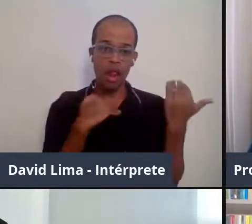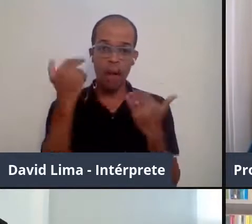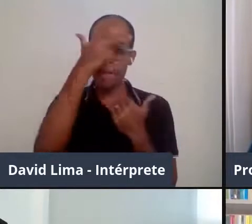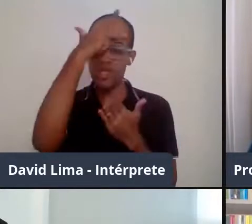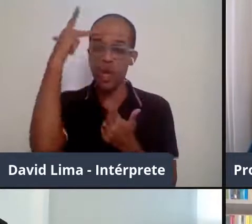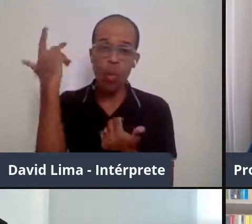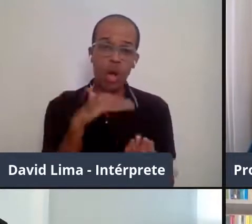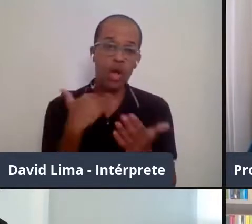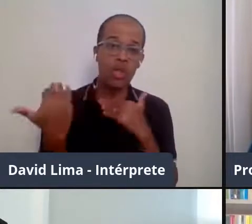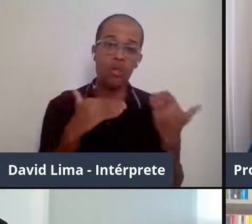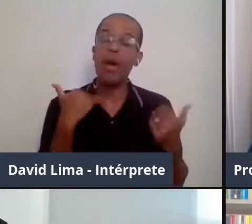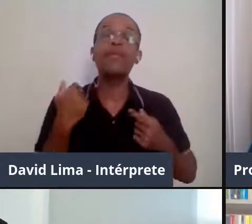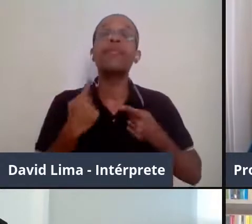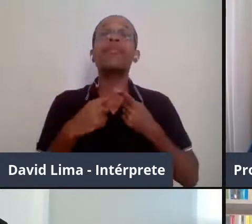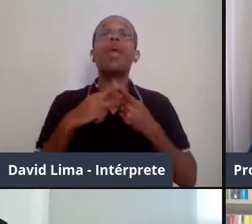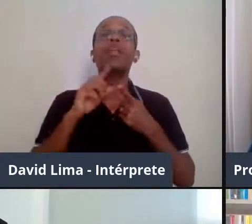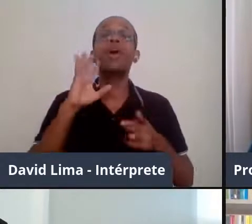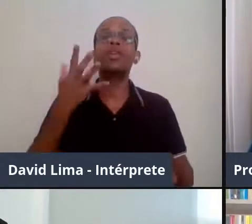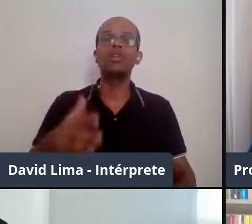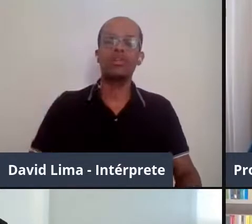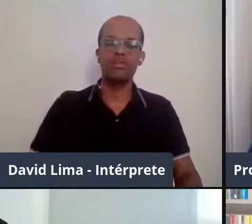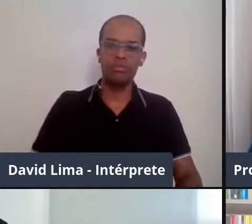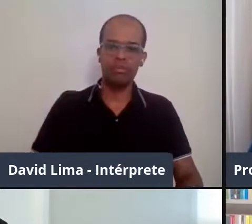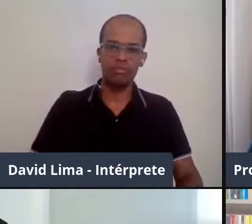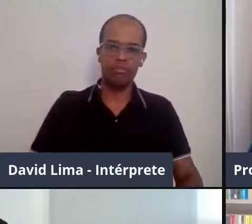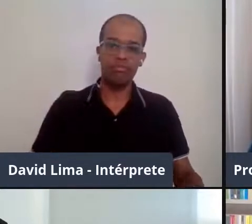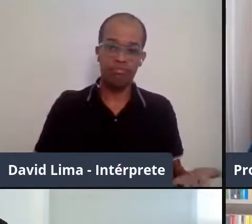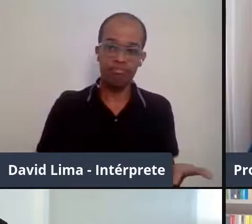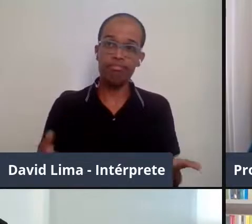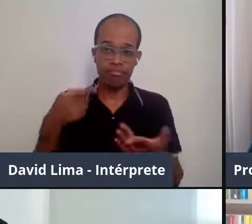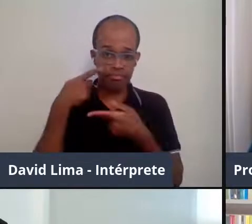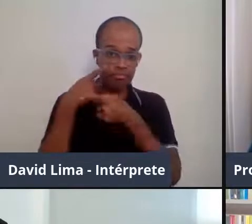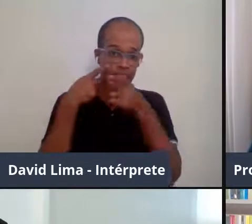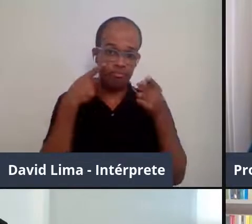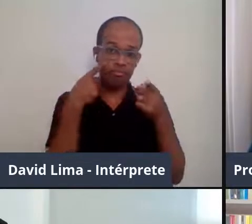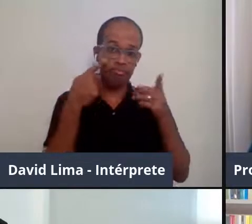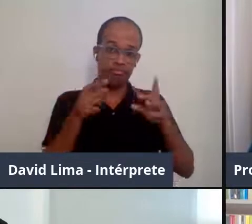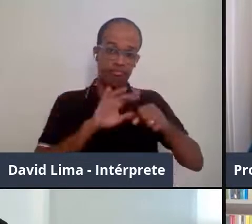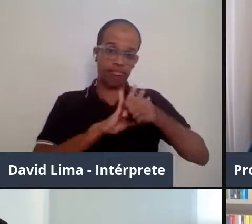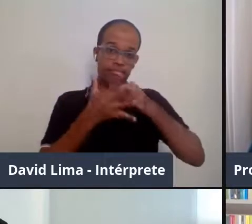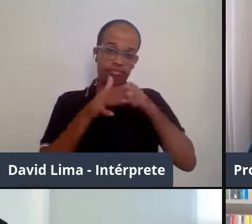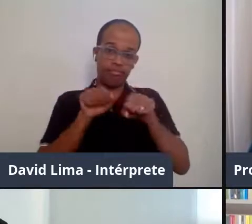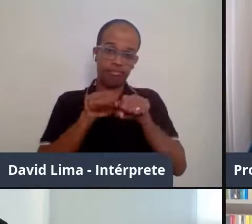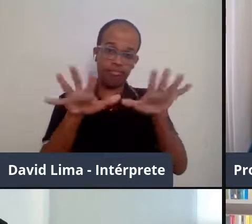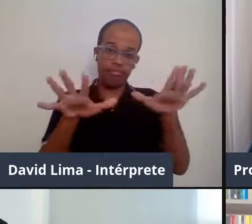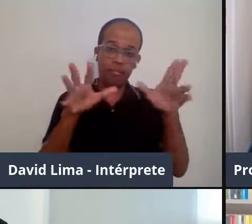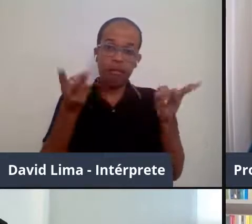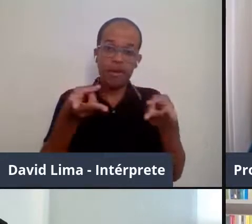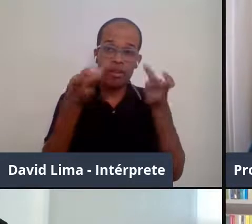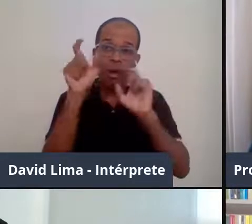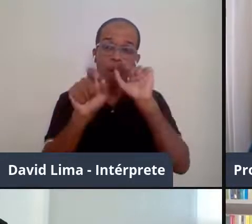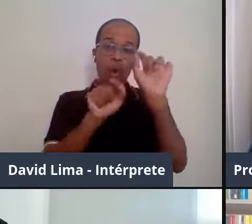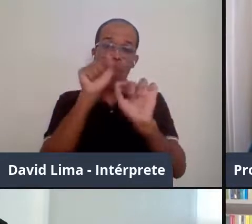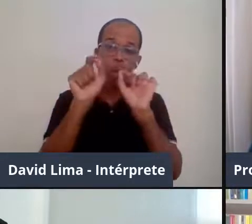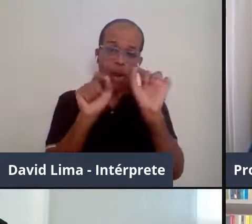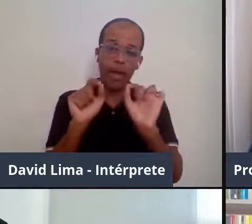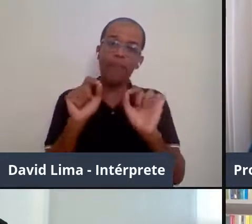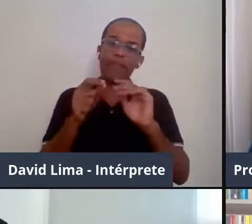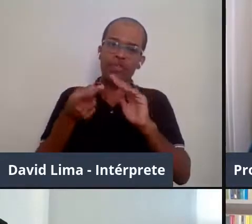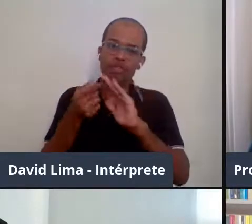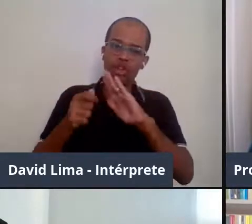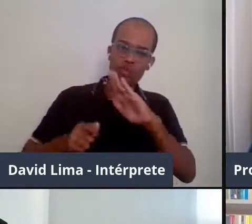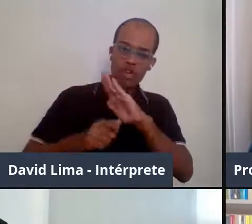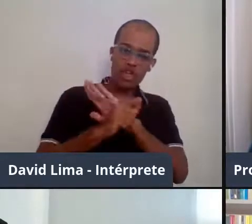que está acontecendo isso? Em meio ao contexto de pandemia, ficou mais evidente a necessidade de não só investirmos em saúde,